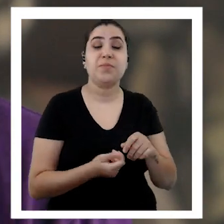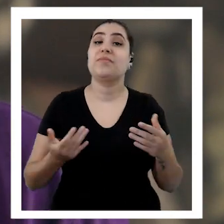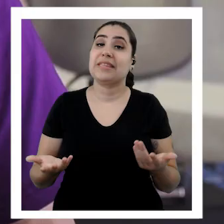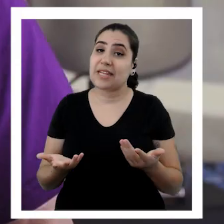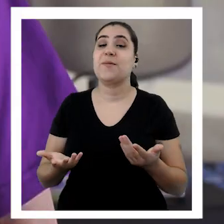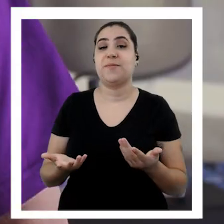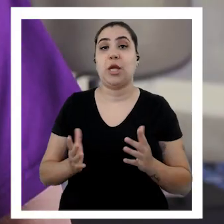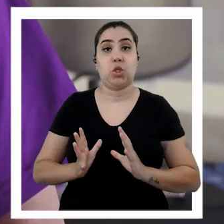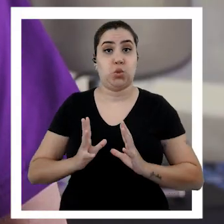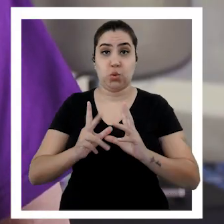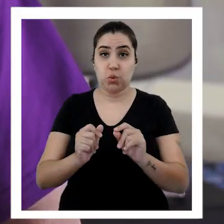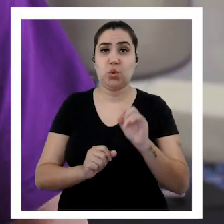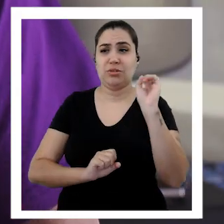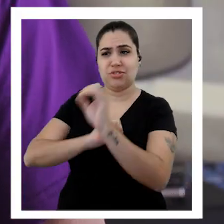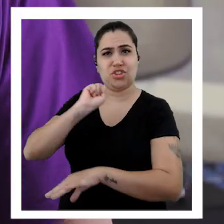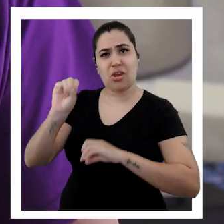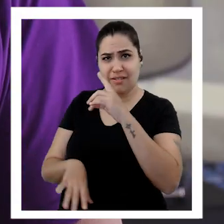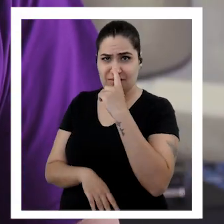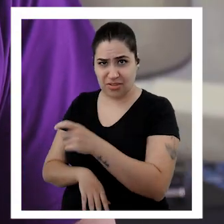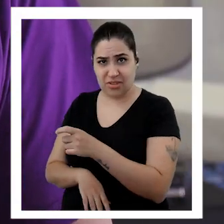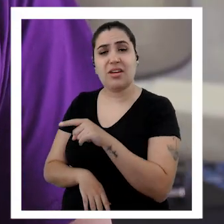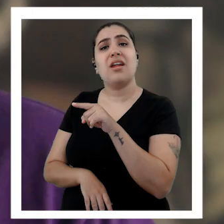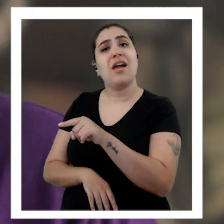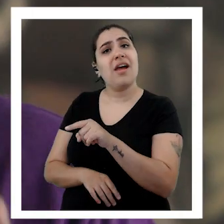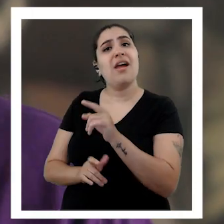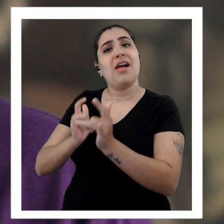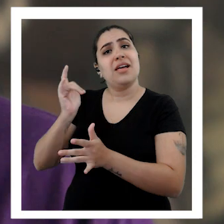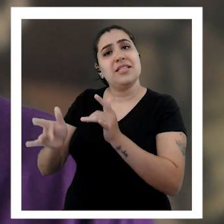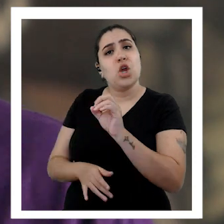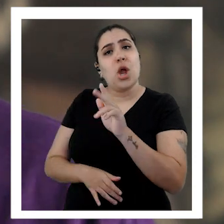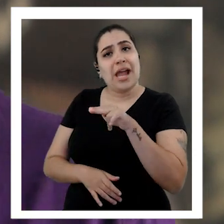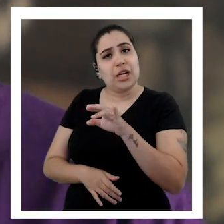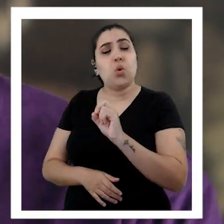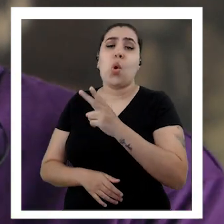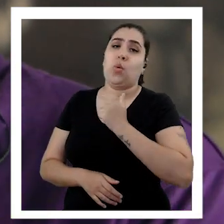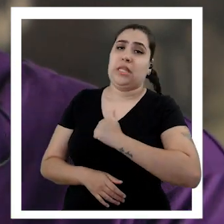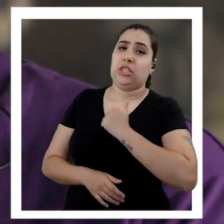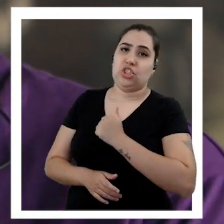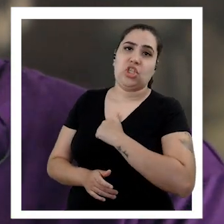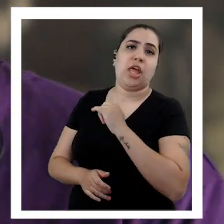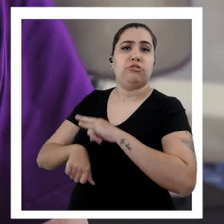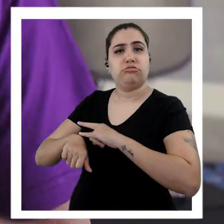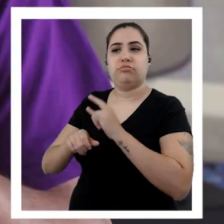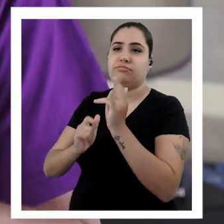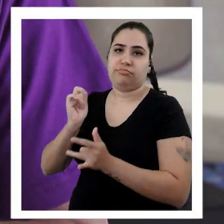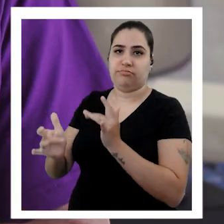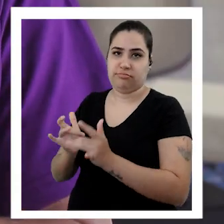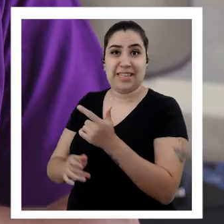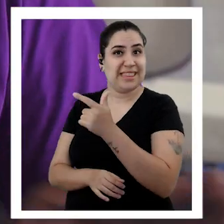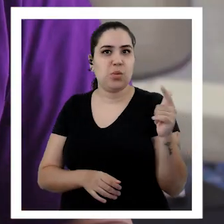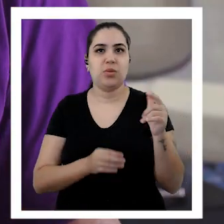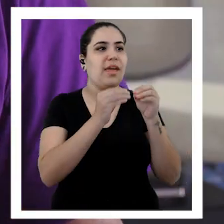no mundo. Então praticamente tudo que era jogado fora era o resíduo orgânico ou dejeto.